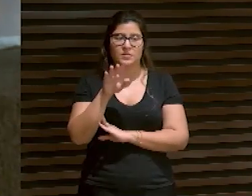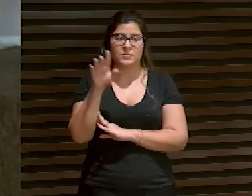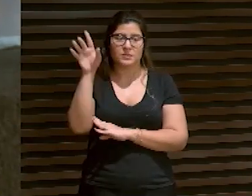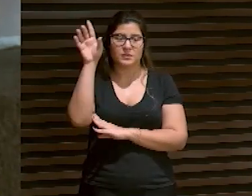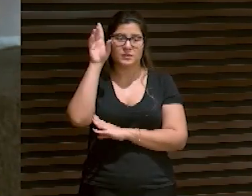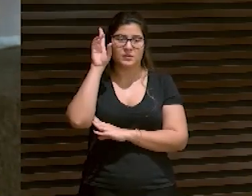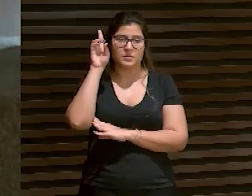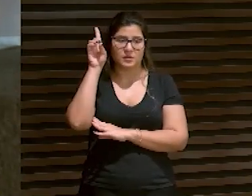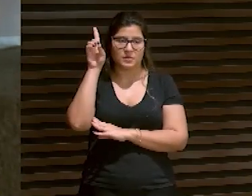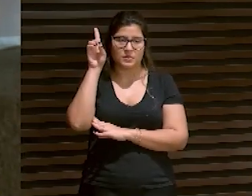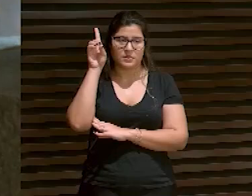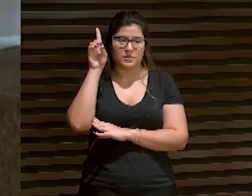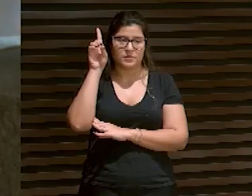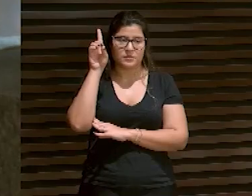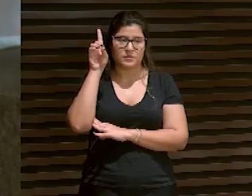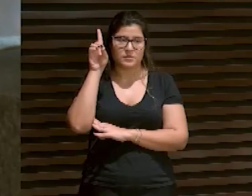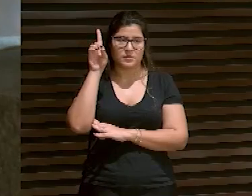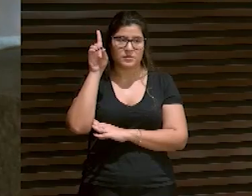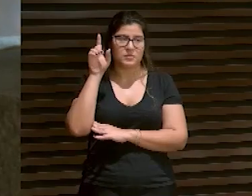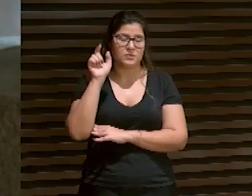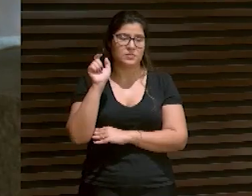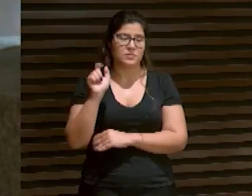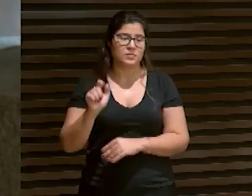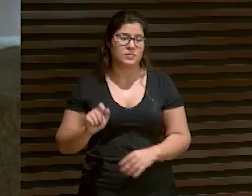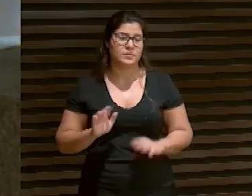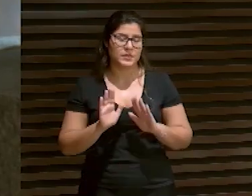que... Deixa eu abrir aqui que eu esqueci, só um minutinho.